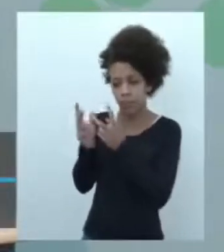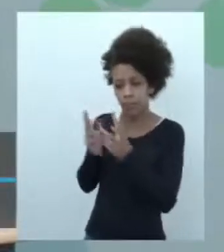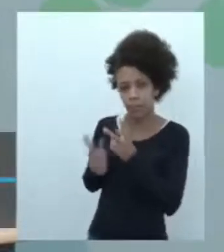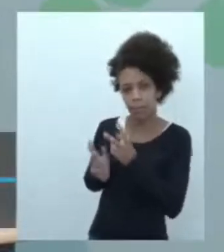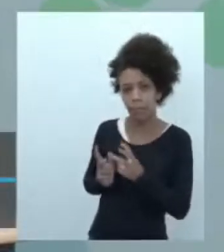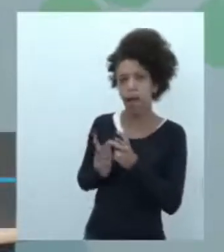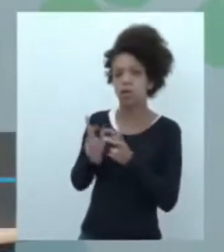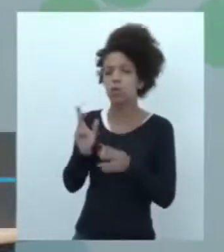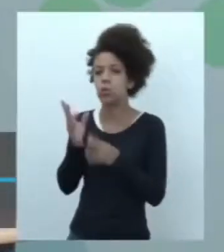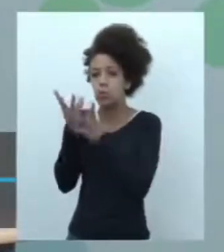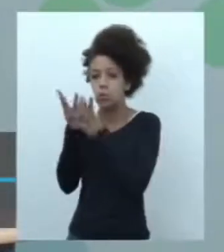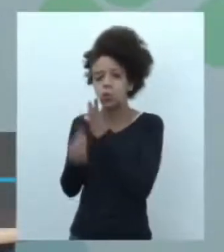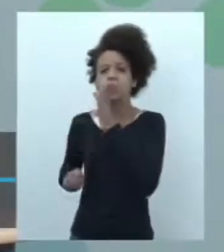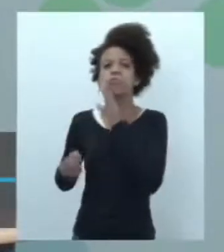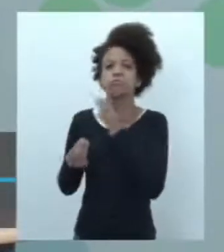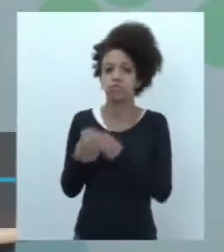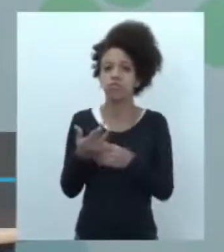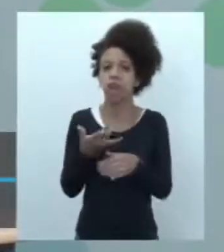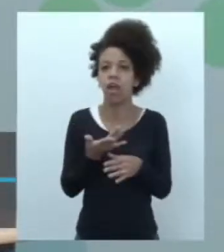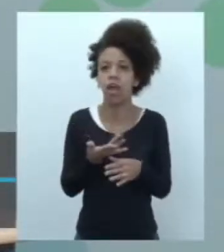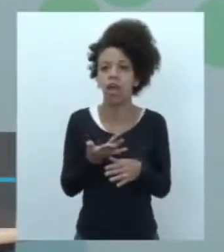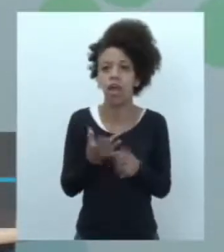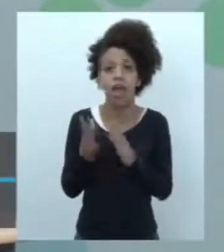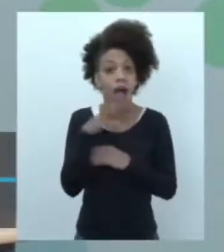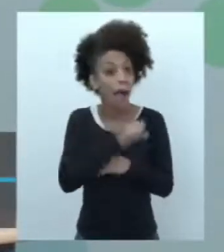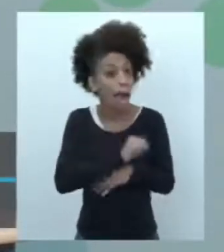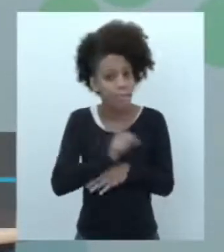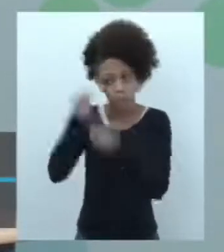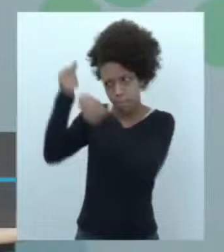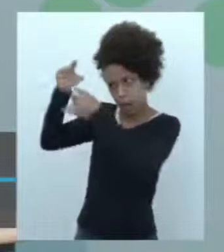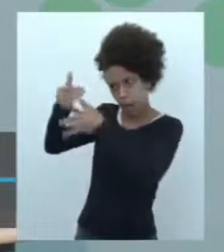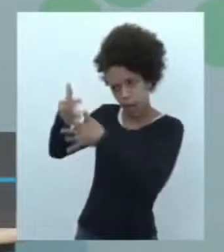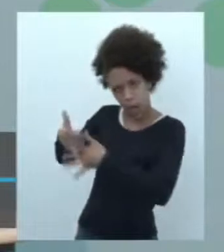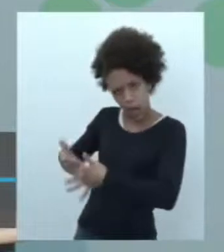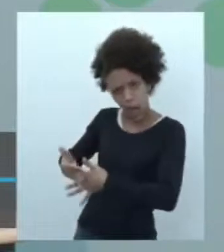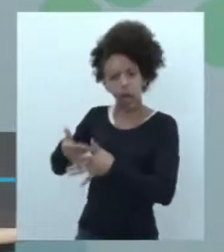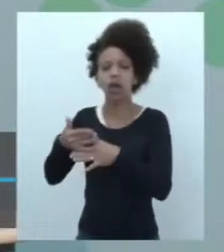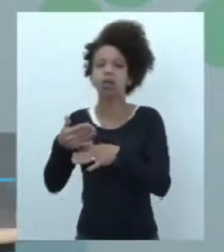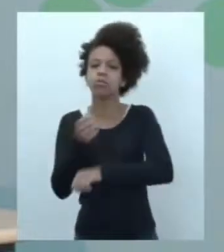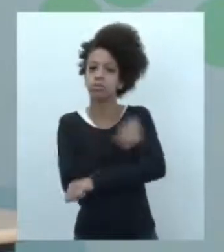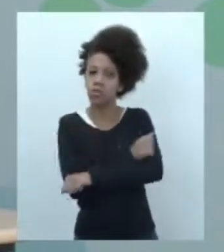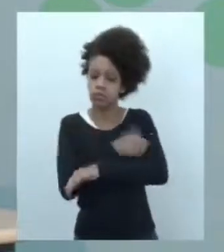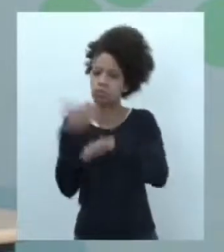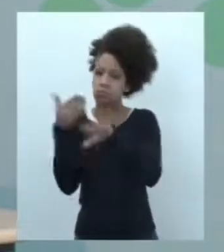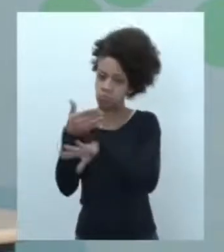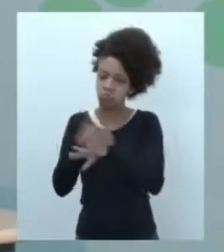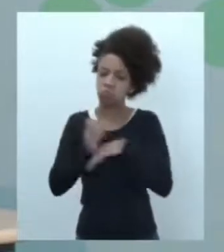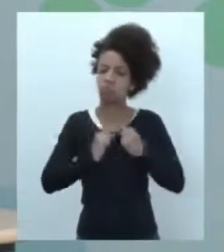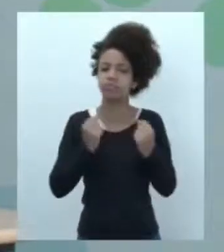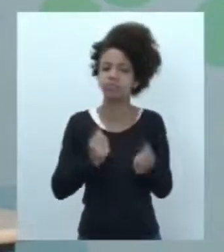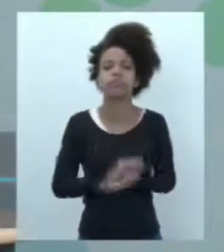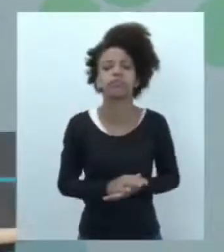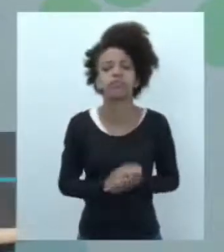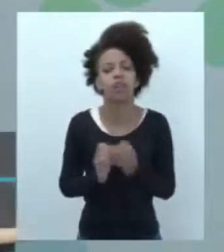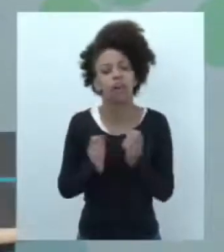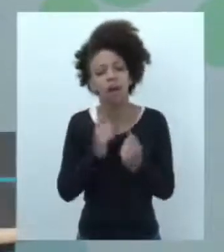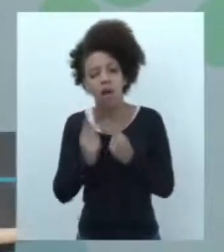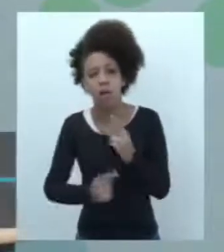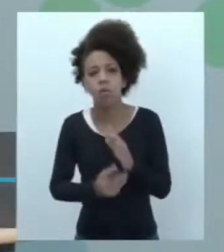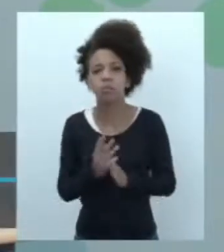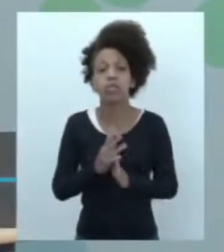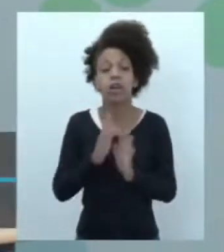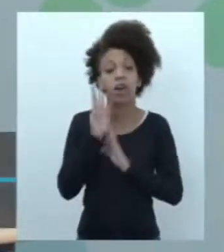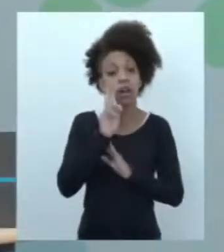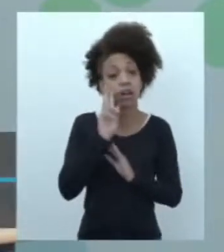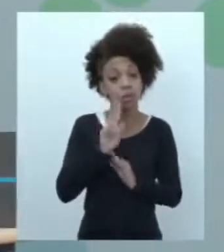uma filtrada, né, professor? Porque é muito rápido e os alunos aí de forma intensa. Então, vou ler alguns, tá? Então, lembrando